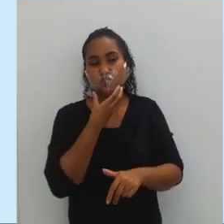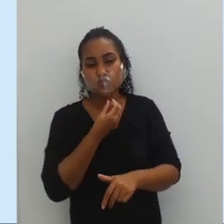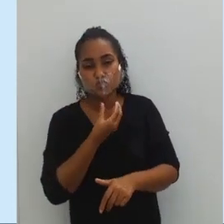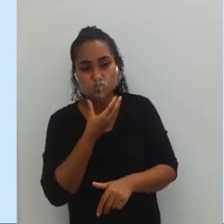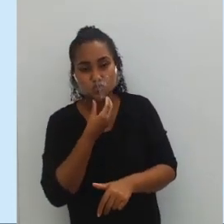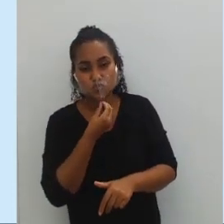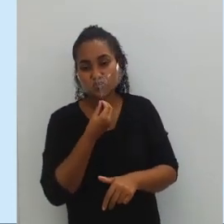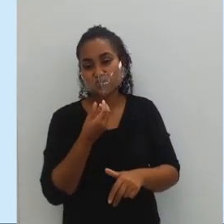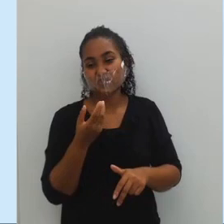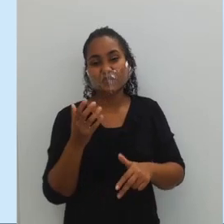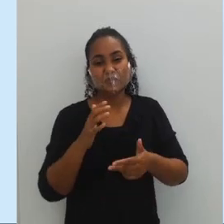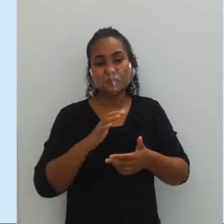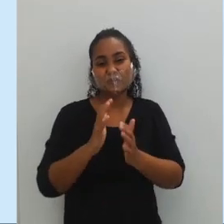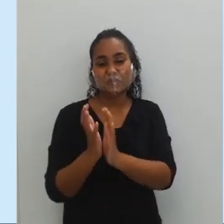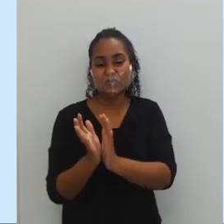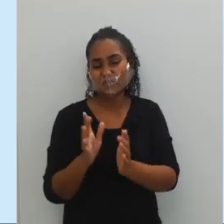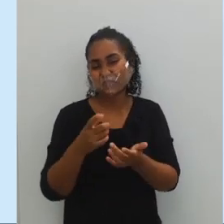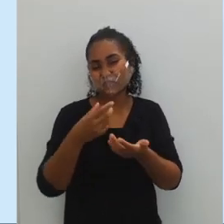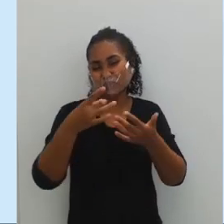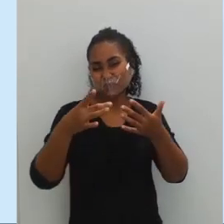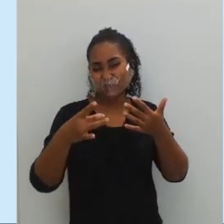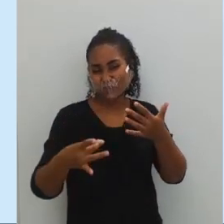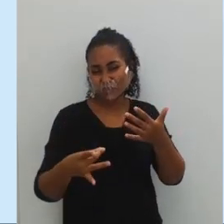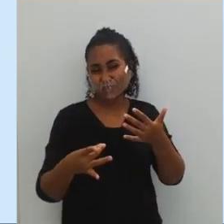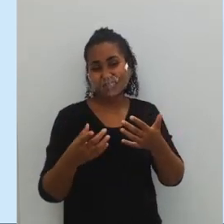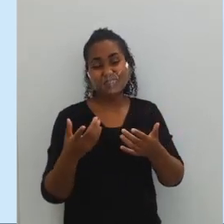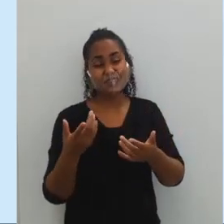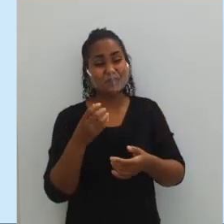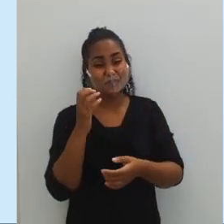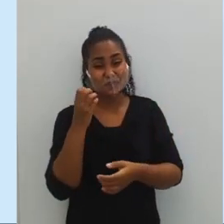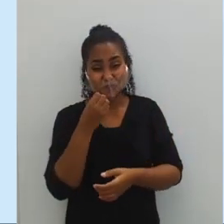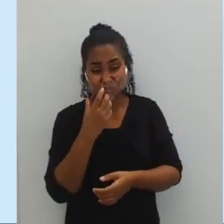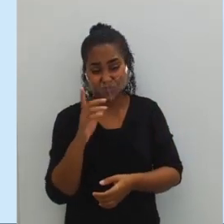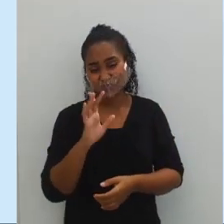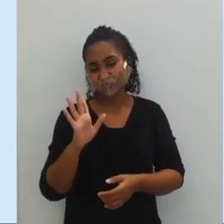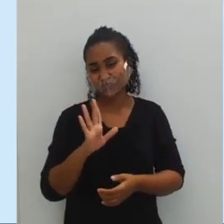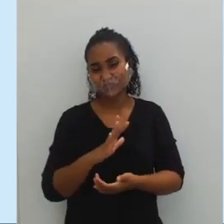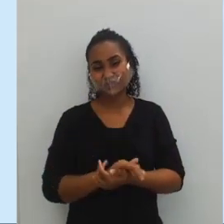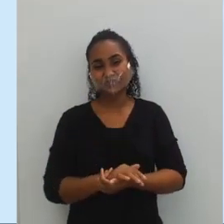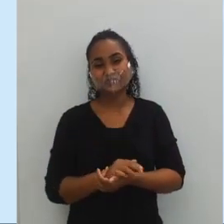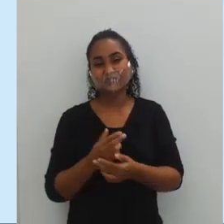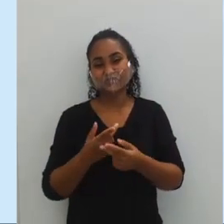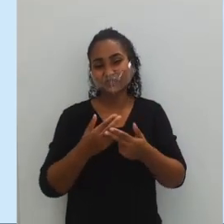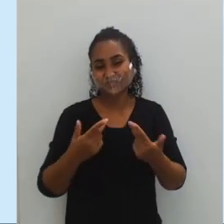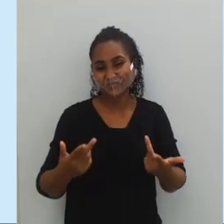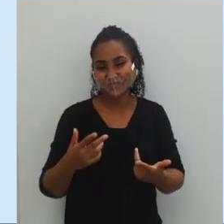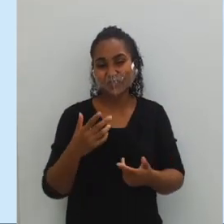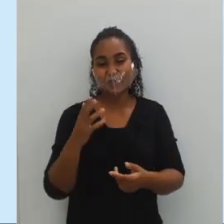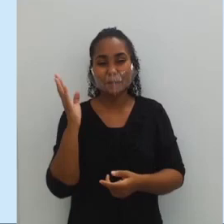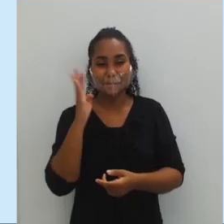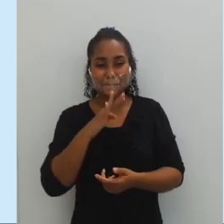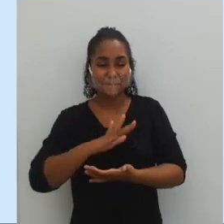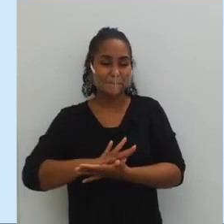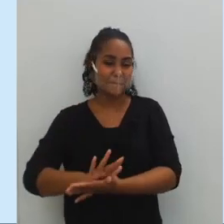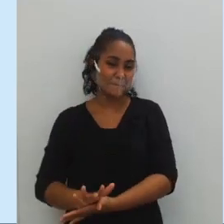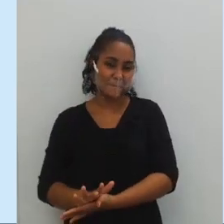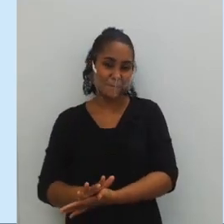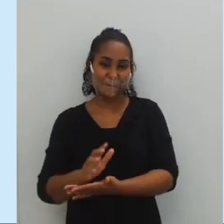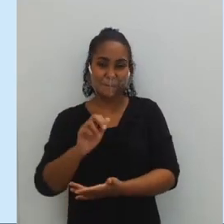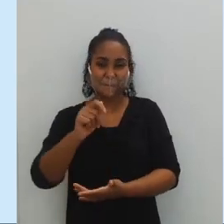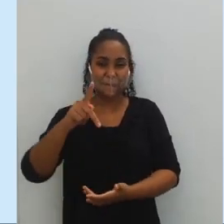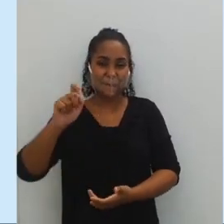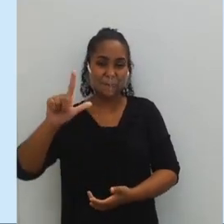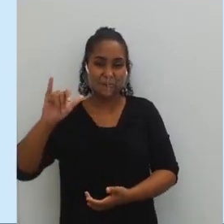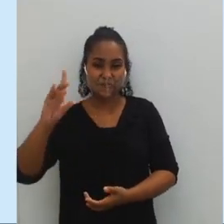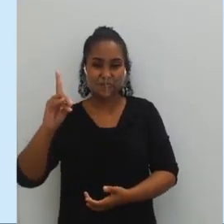homem, né? Maria João, esses apelidos que não são legais, né? Essas coisas que são pejorativas, a gente pode nem chamar